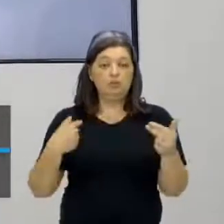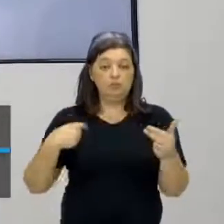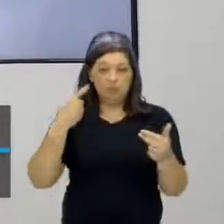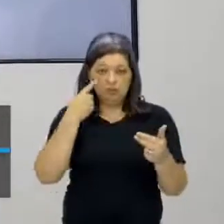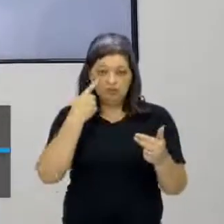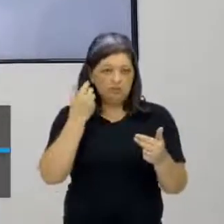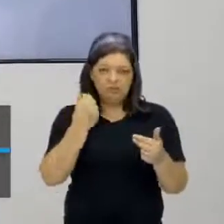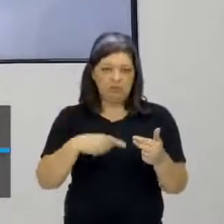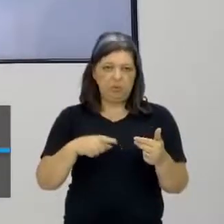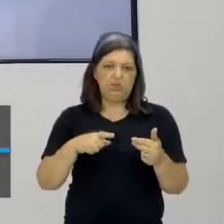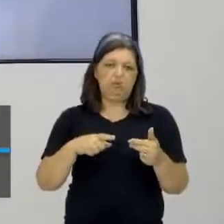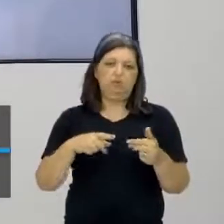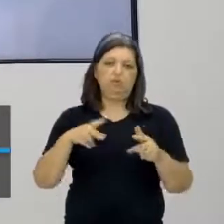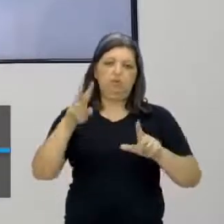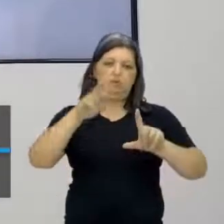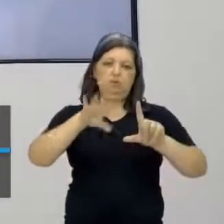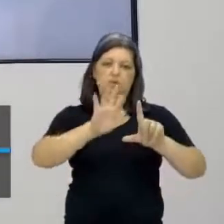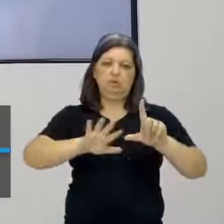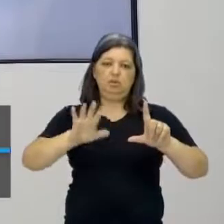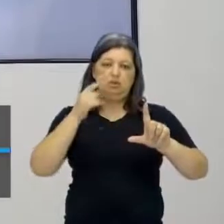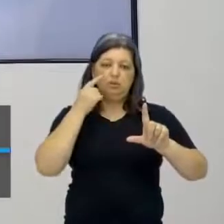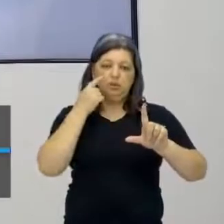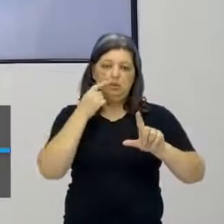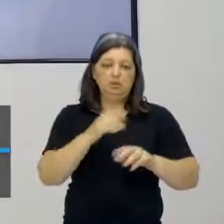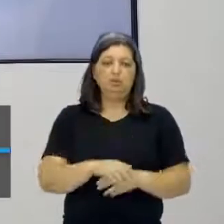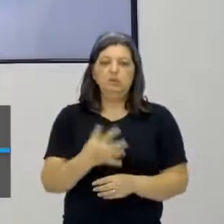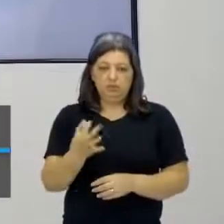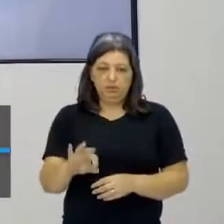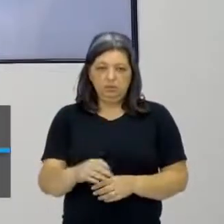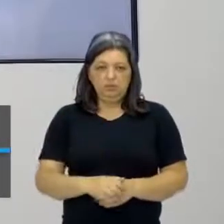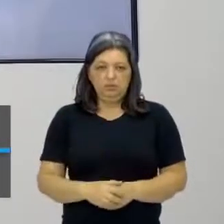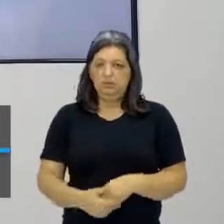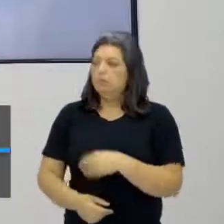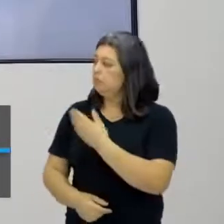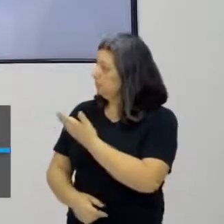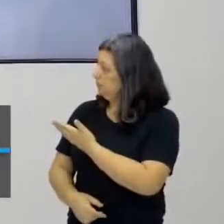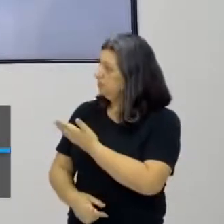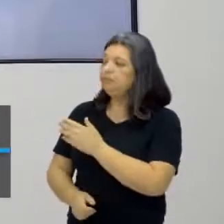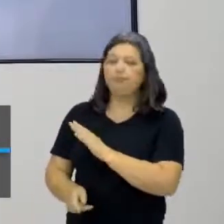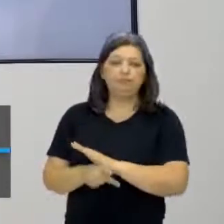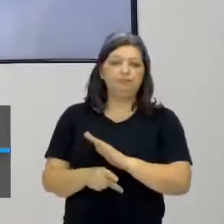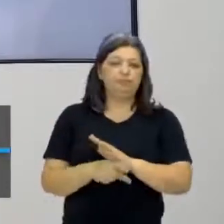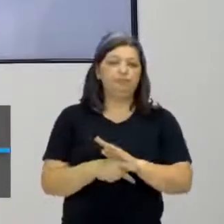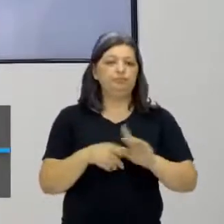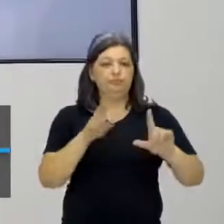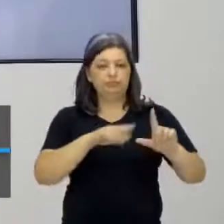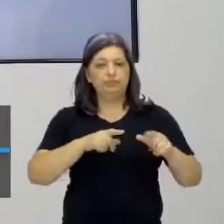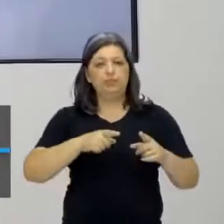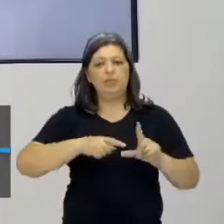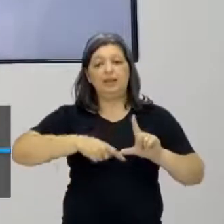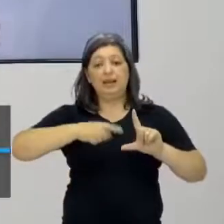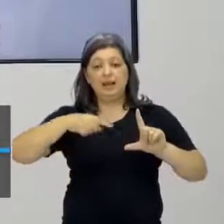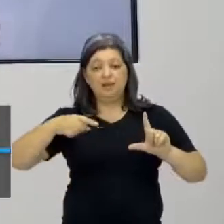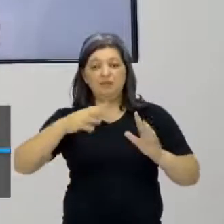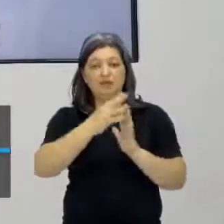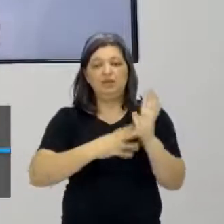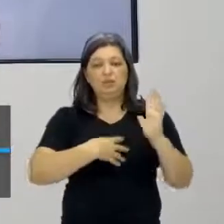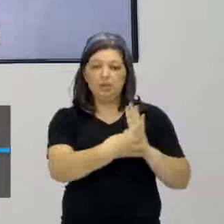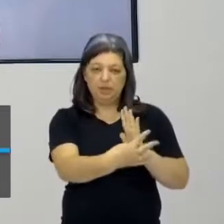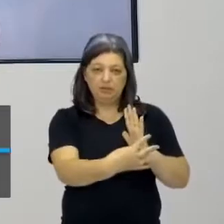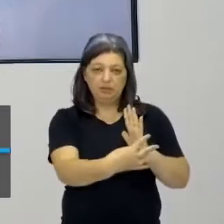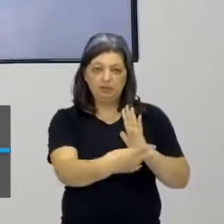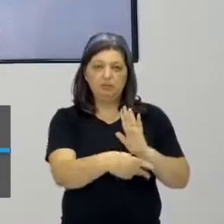lado, não precisa nem tirar da minha imagem, ó. Isso aqui, tá certo? Isto, que é uma ilustração. Gráficos,